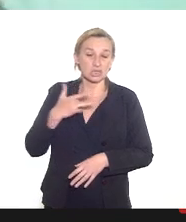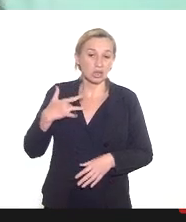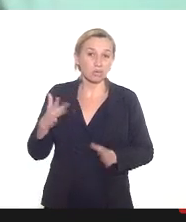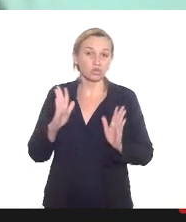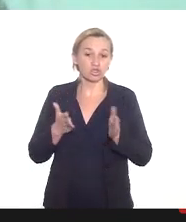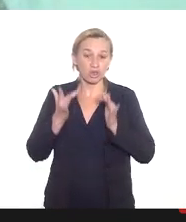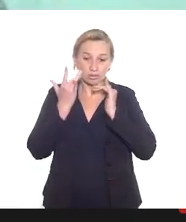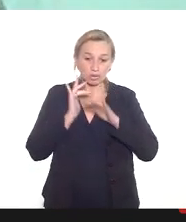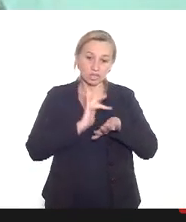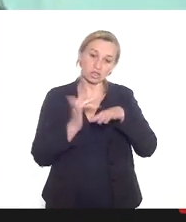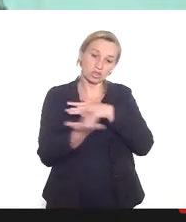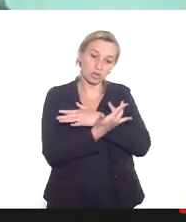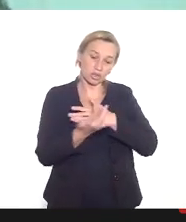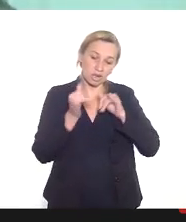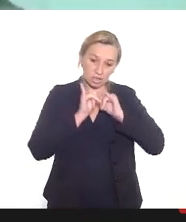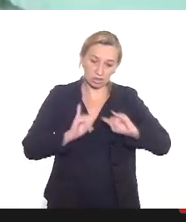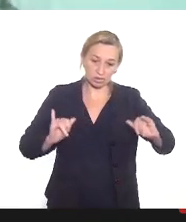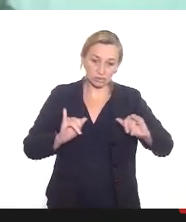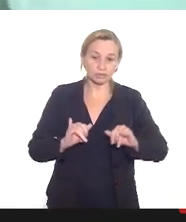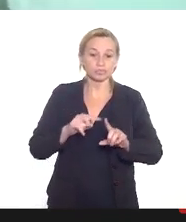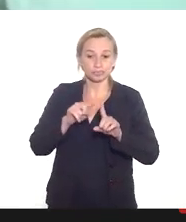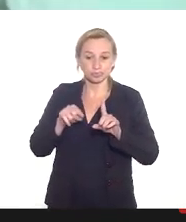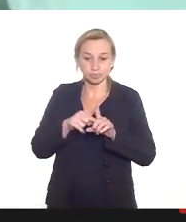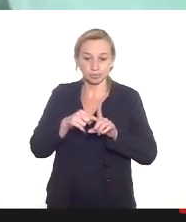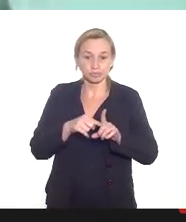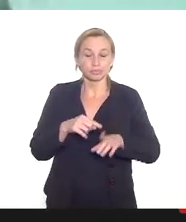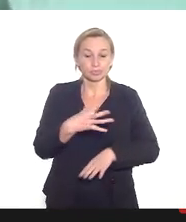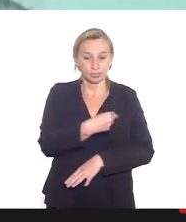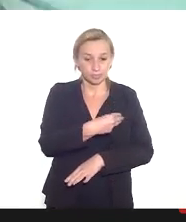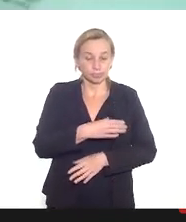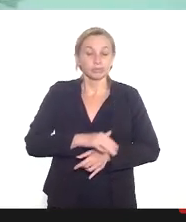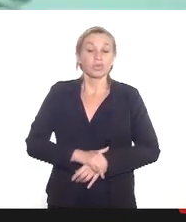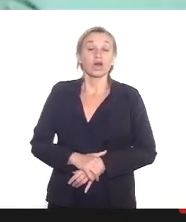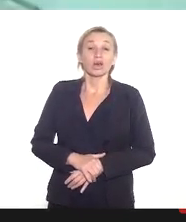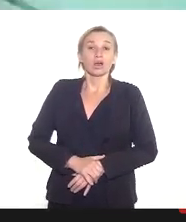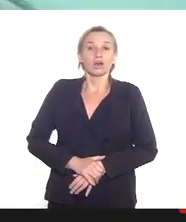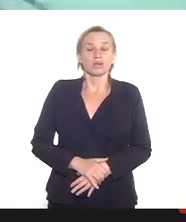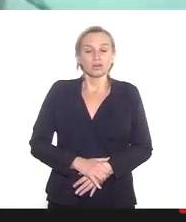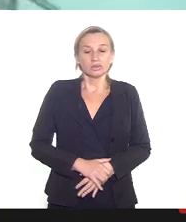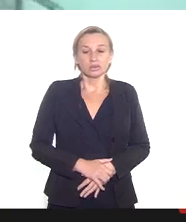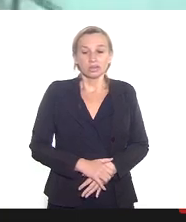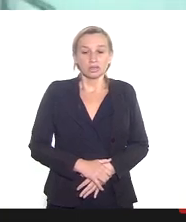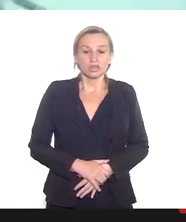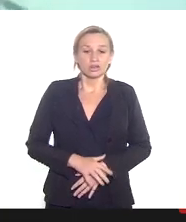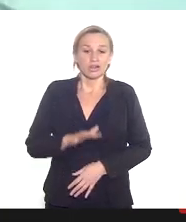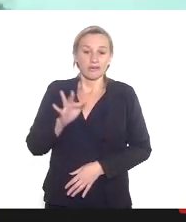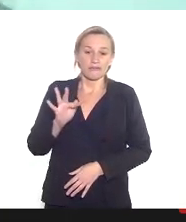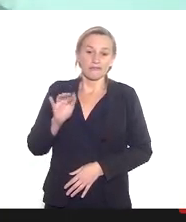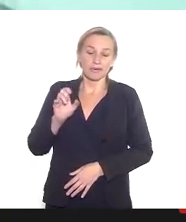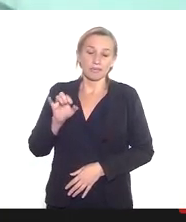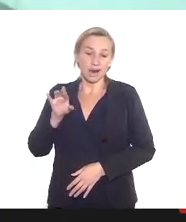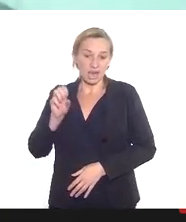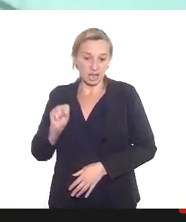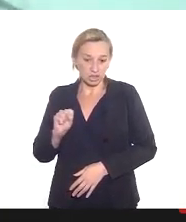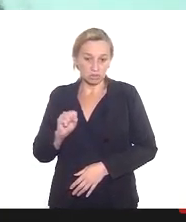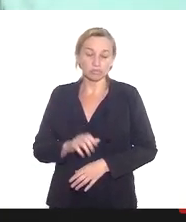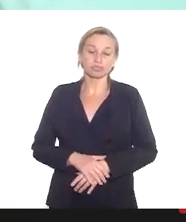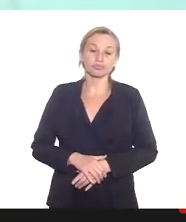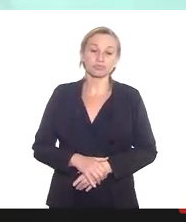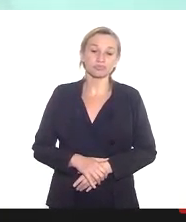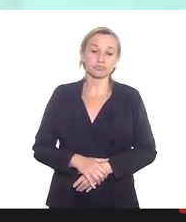secretaria para vacinação das lactantes desde que a quebrar gelo né e